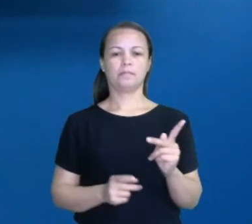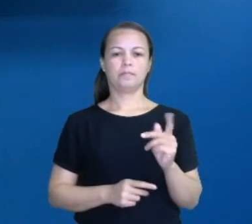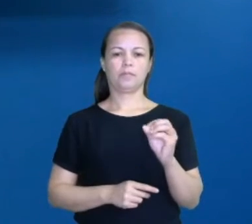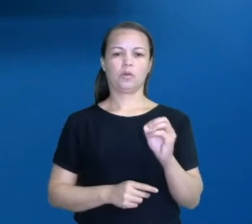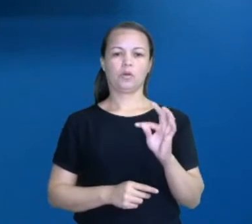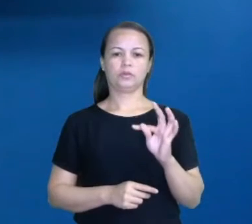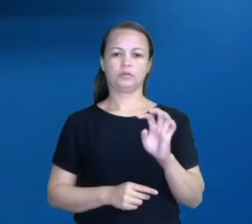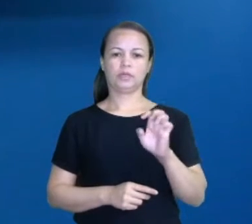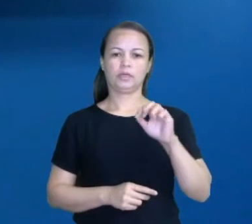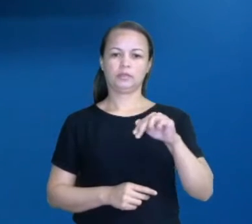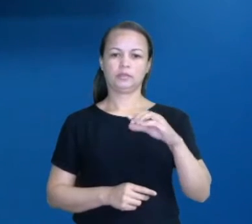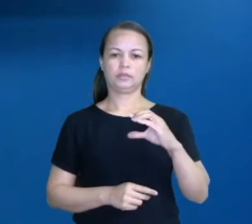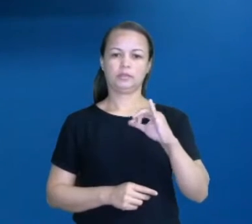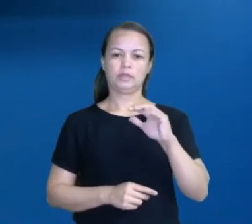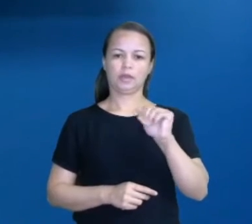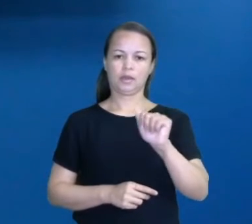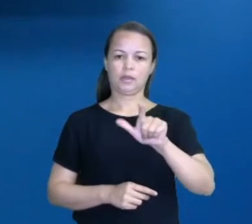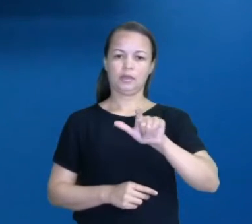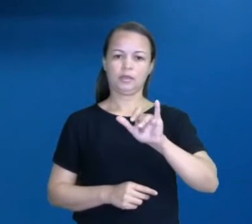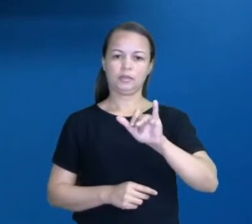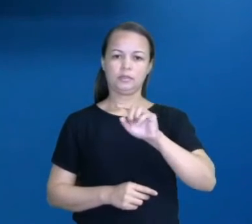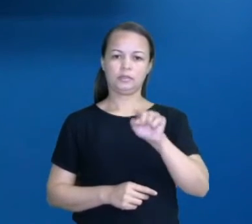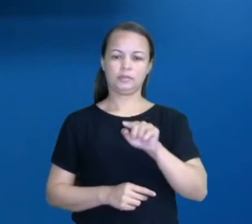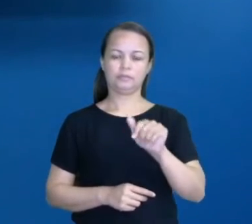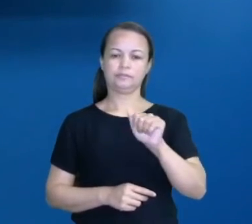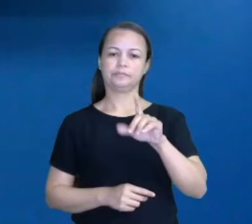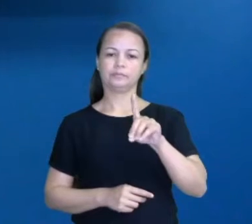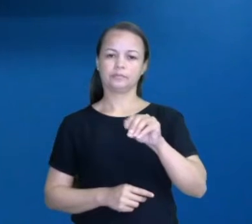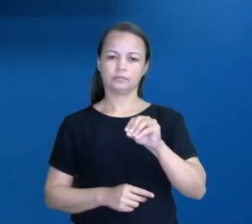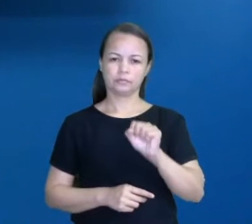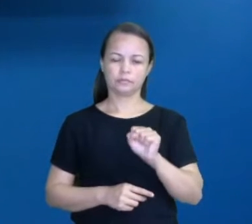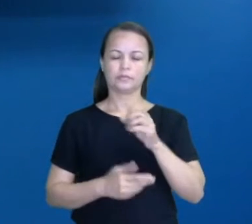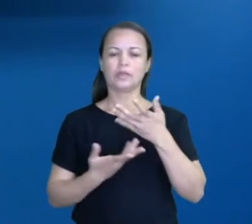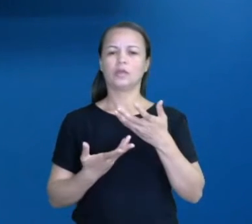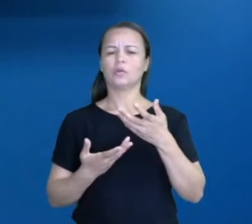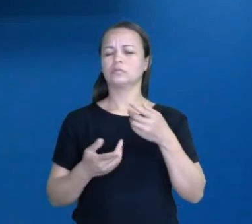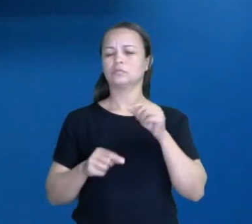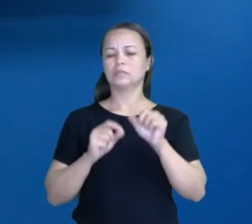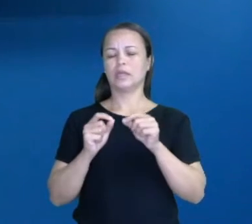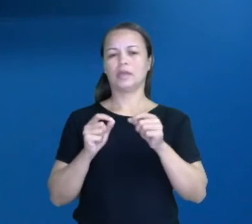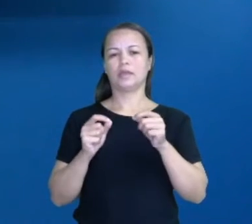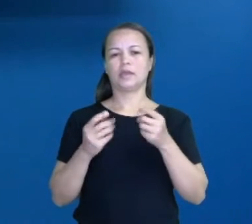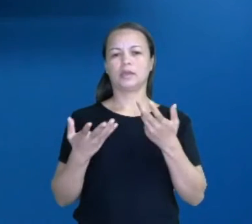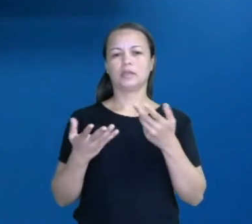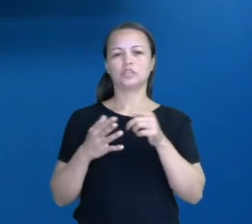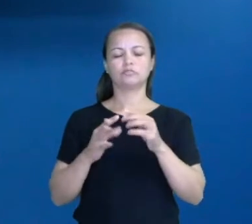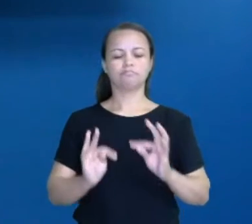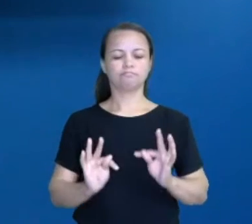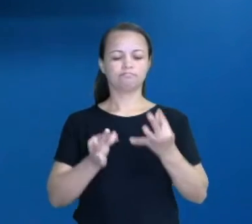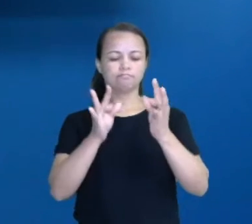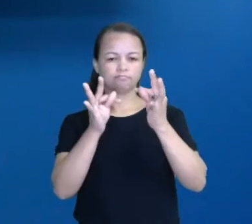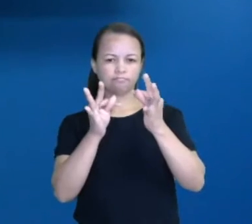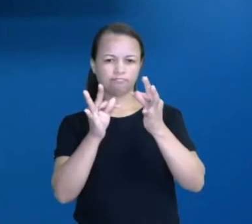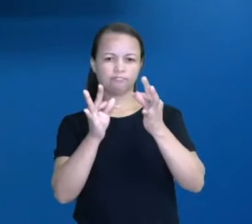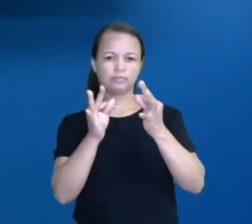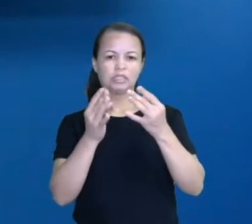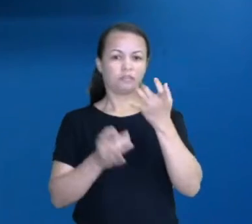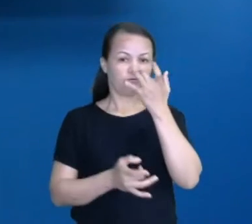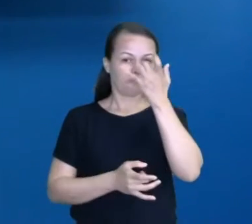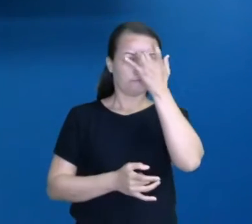isso, que quanto mais vai se evoluindo a questão da tecnologia,